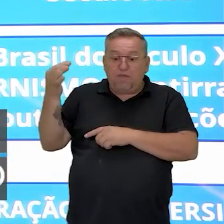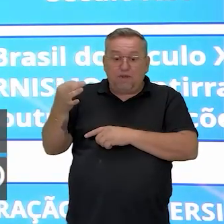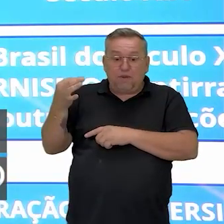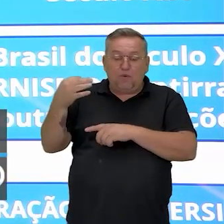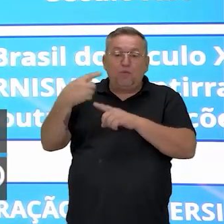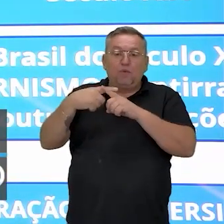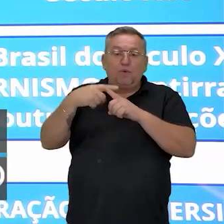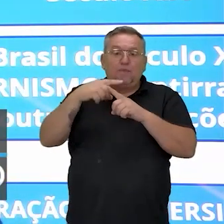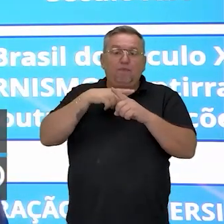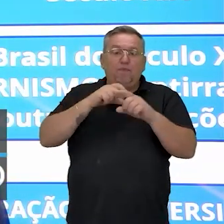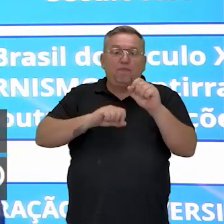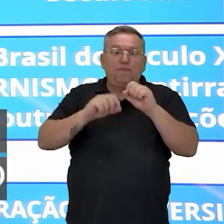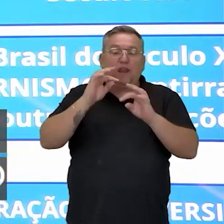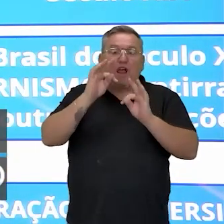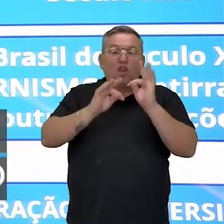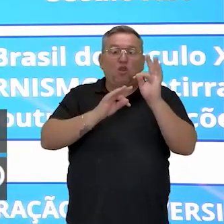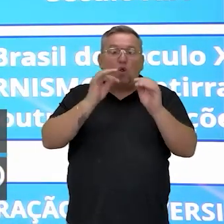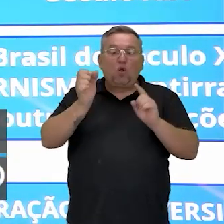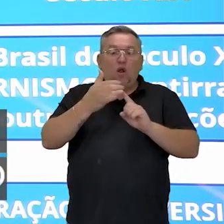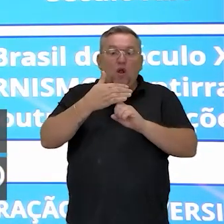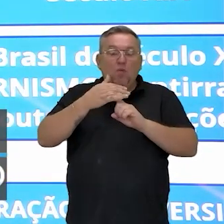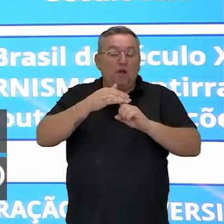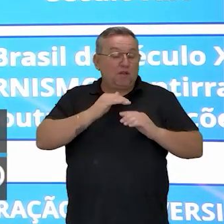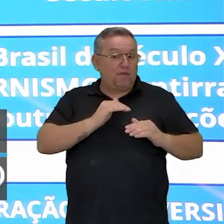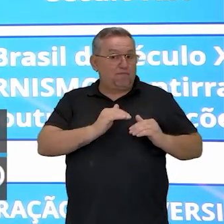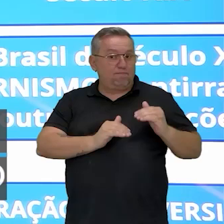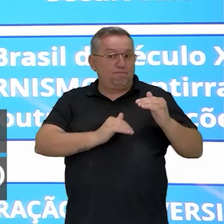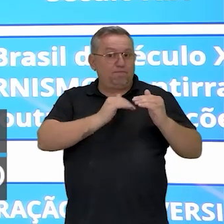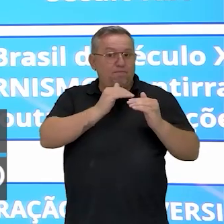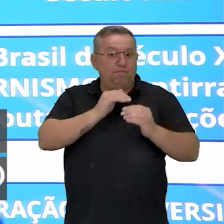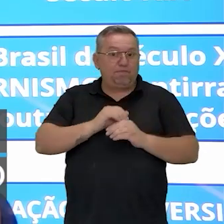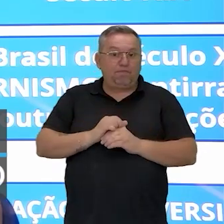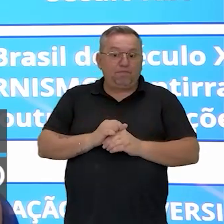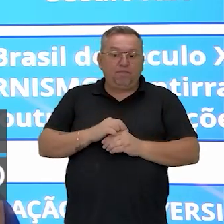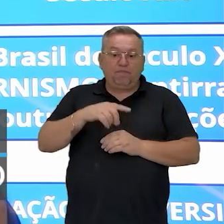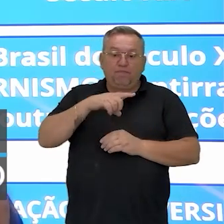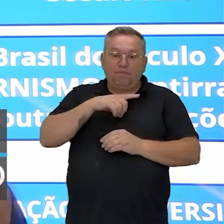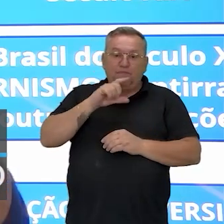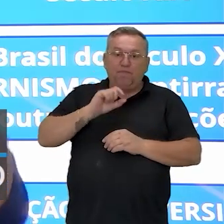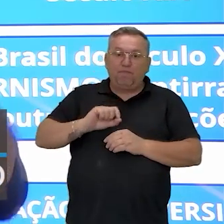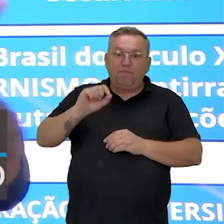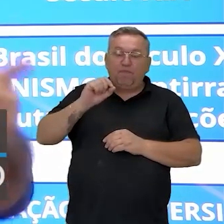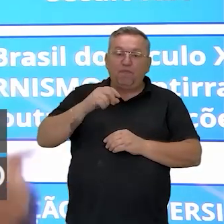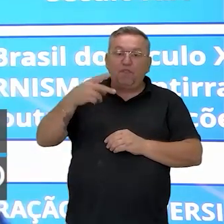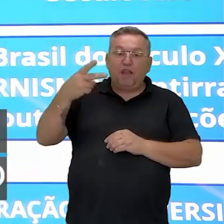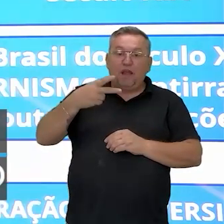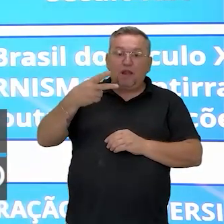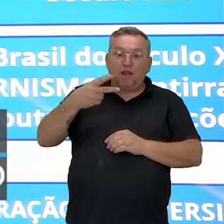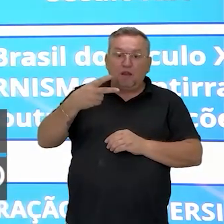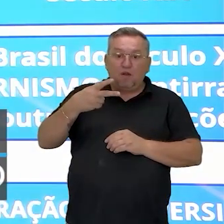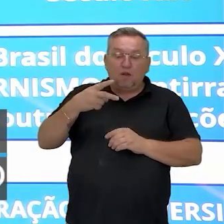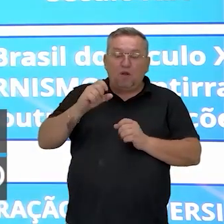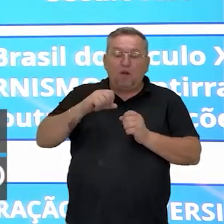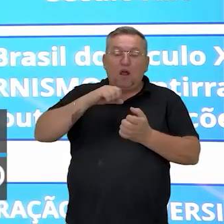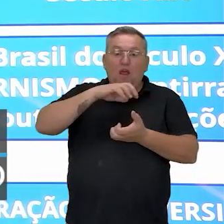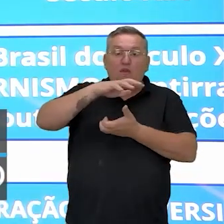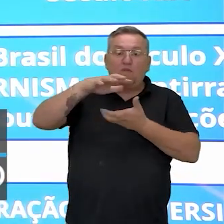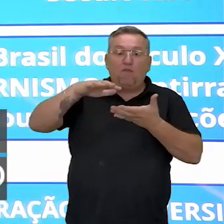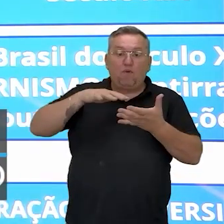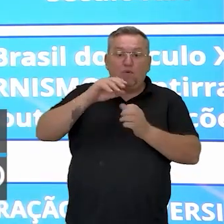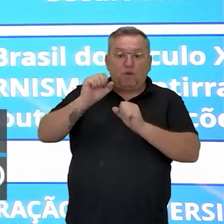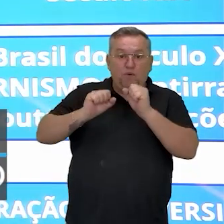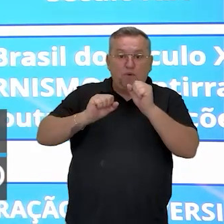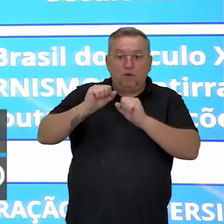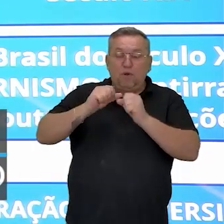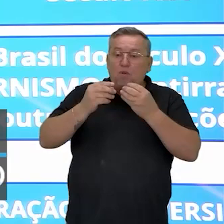eles estavam tecnologicamente mais avançados. Eles já estavam na segunda revolução industrial e isso